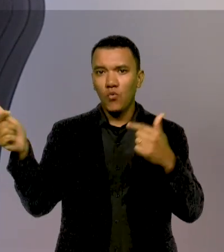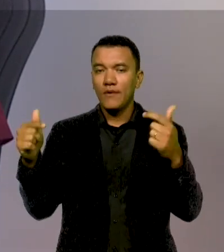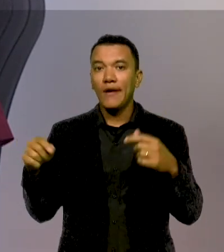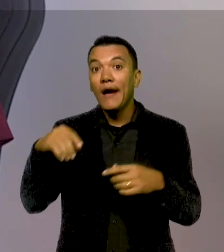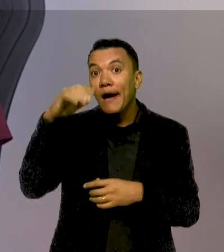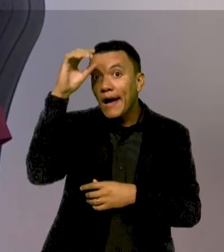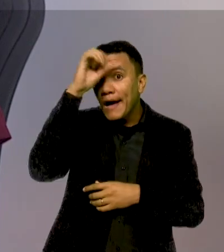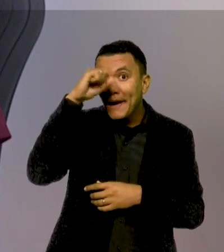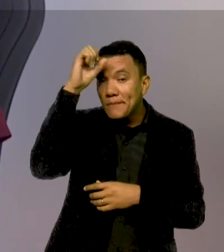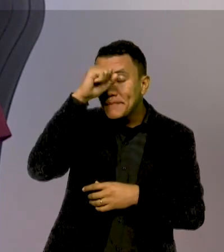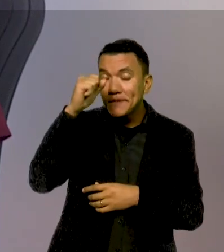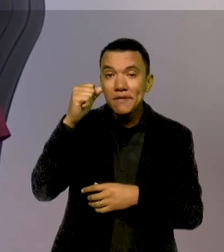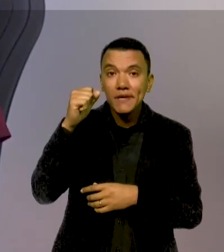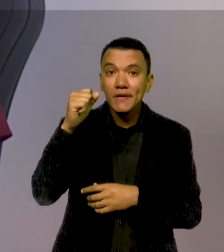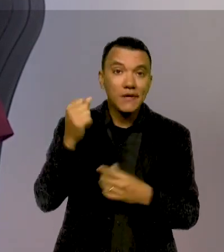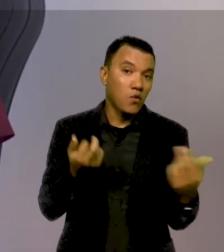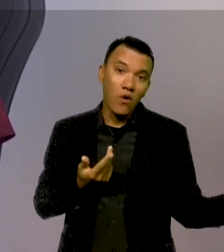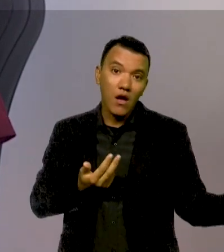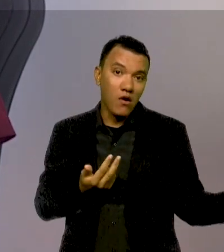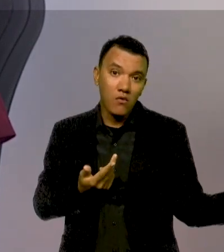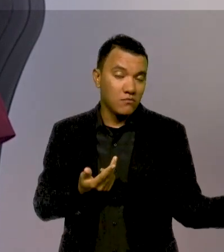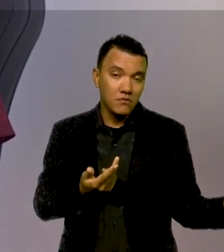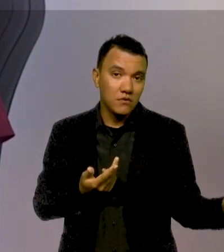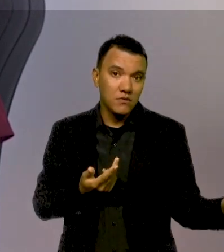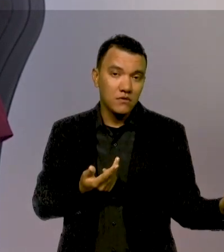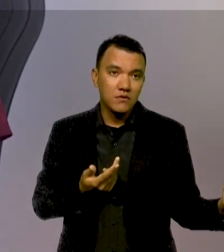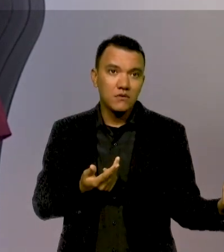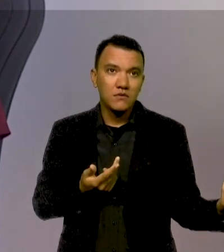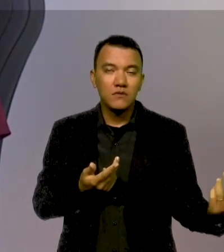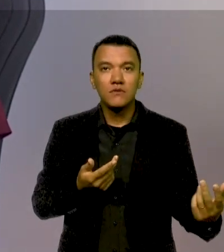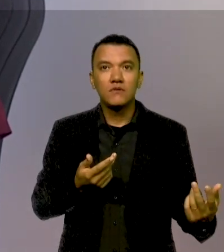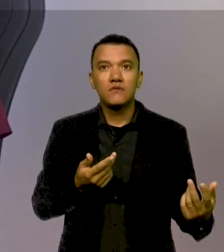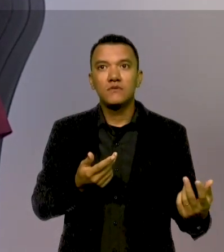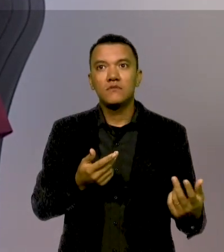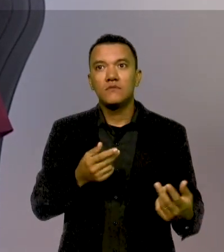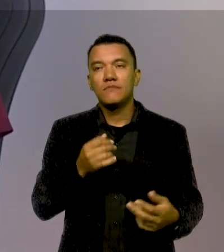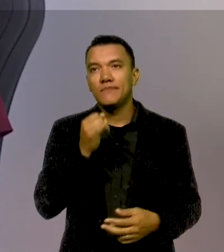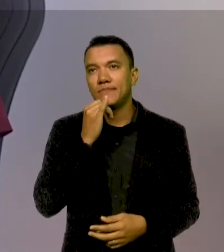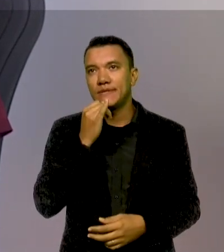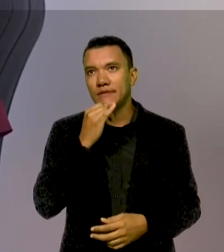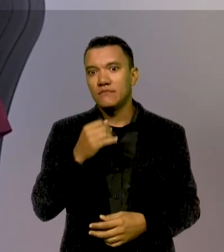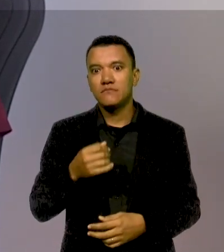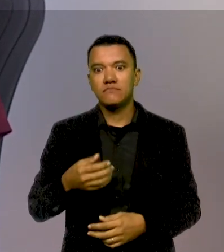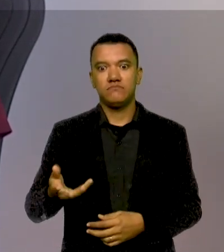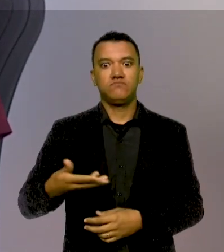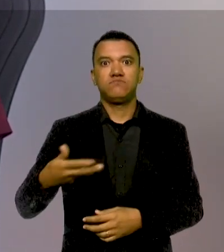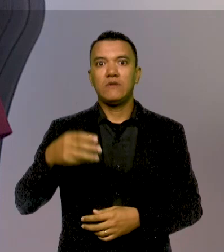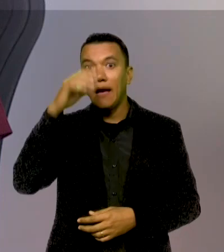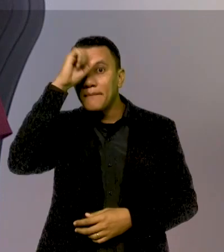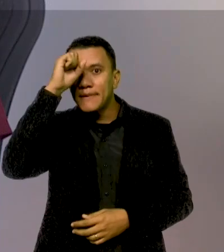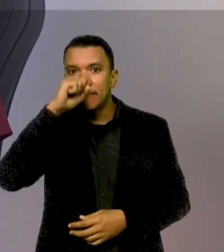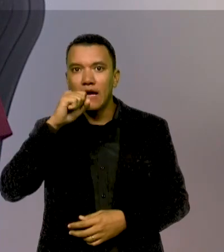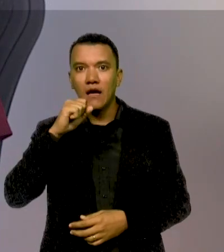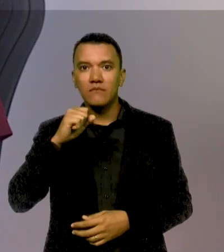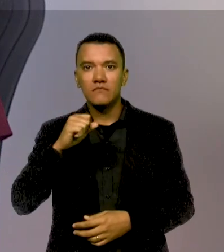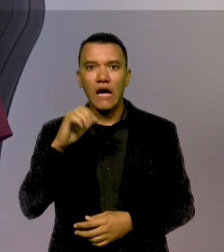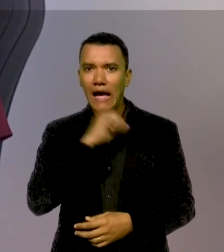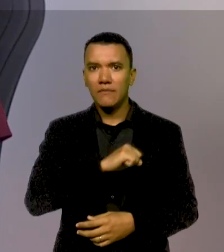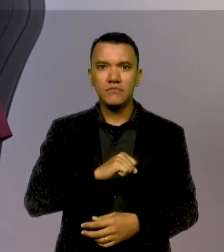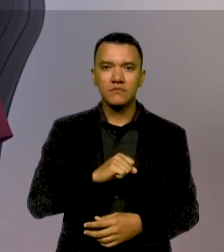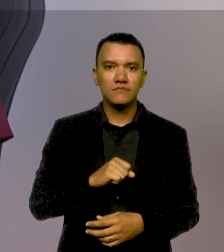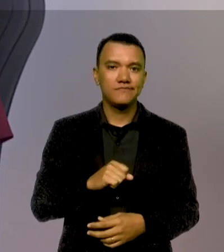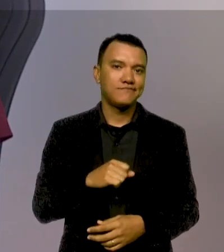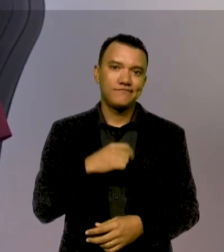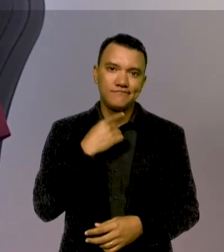não acontece, né, de forma tão célere. E aí, essa formação de professores, ela fica,